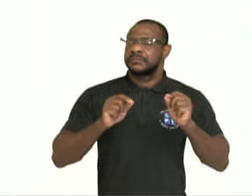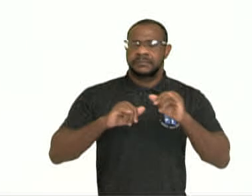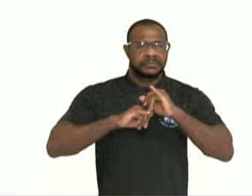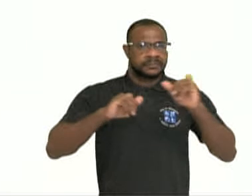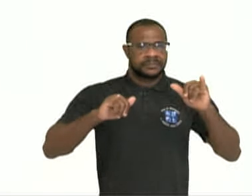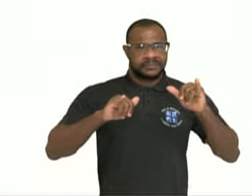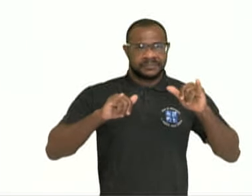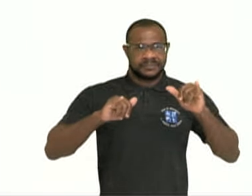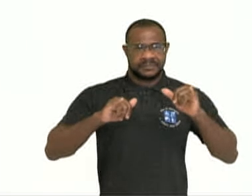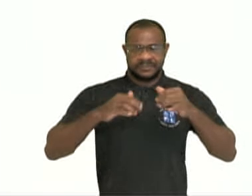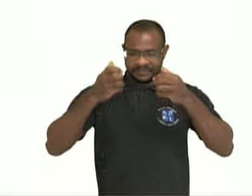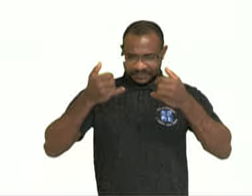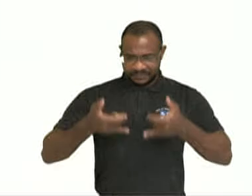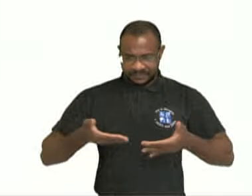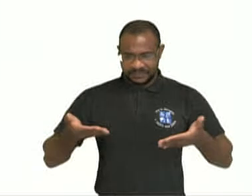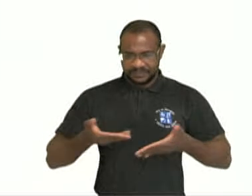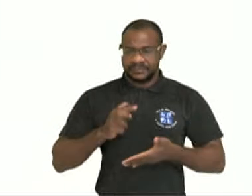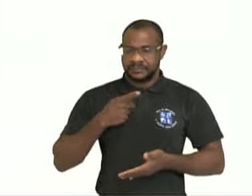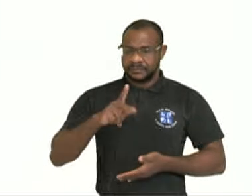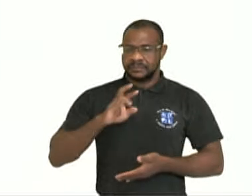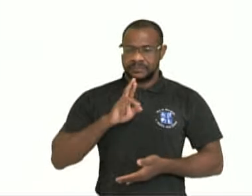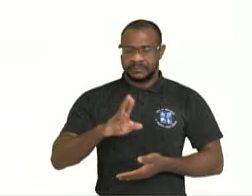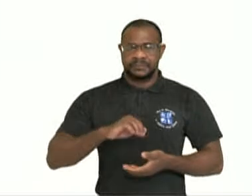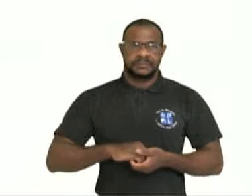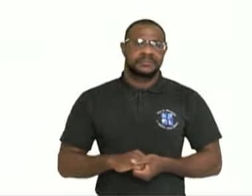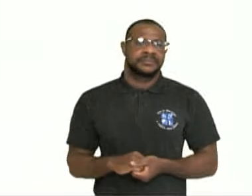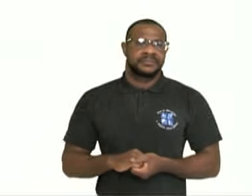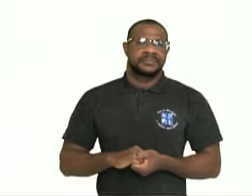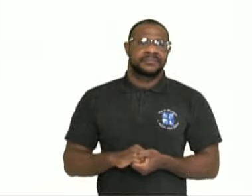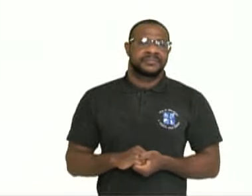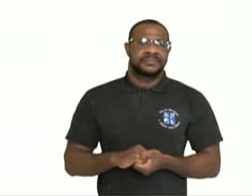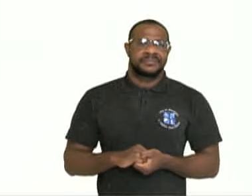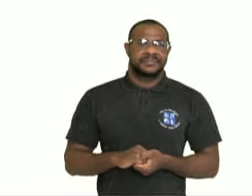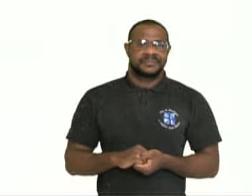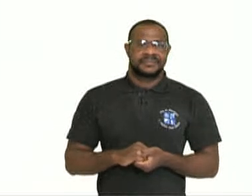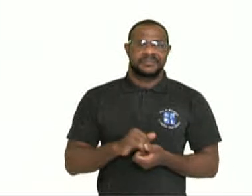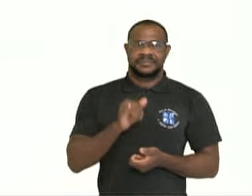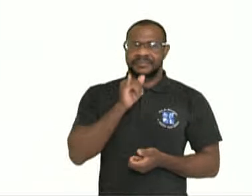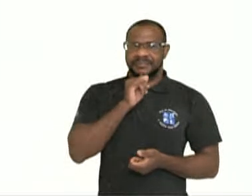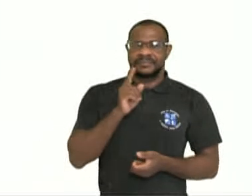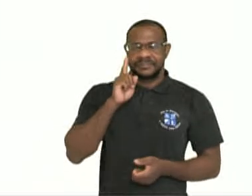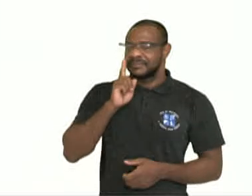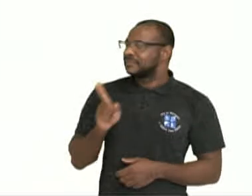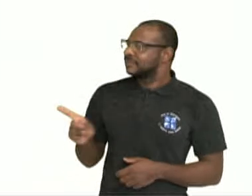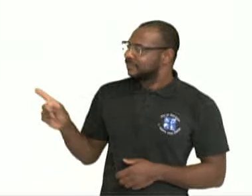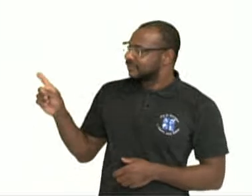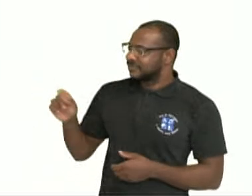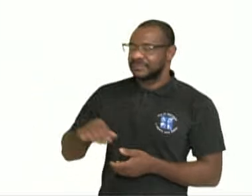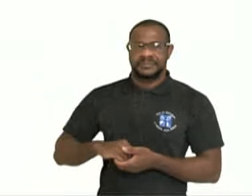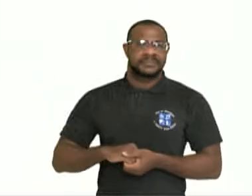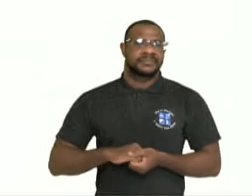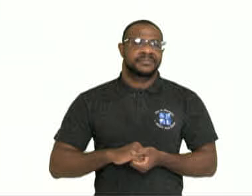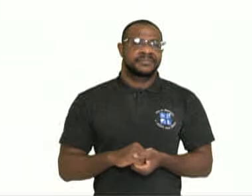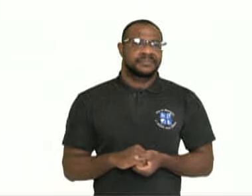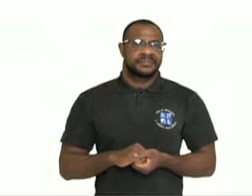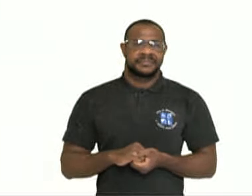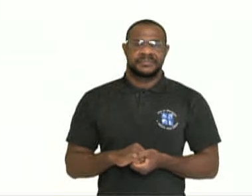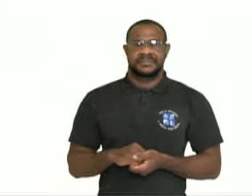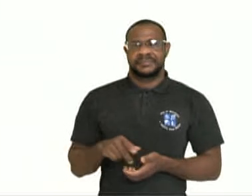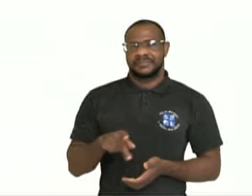respuesta. Você justificou? Vamos ver aqui então um modelo, como ficaria. Habla de que não há a ideia